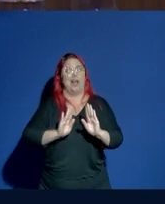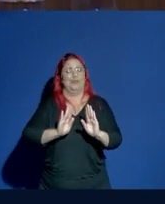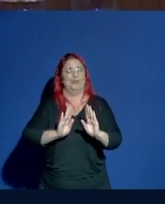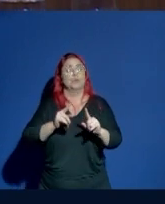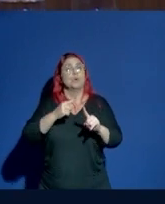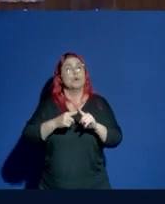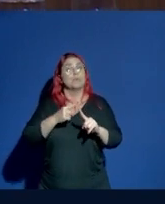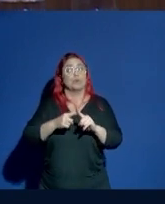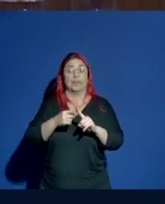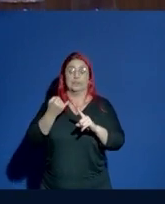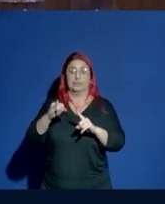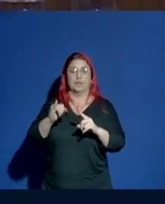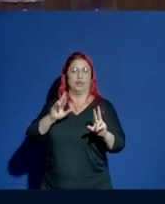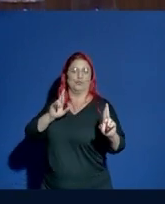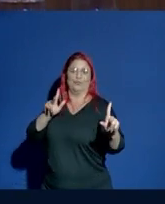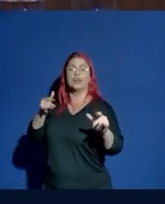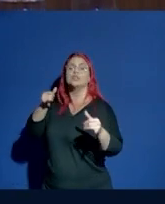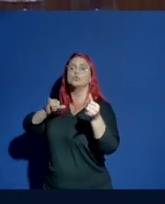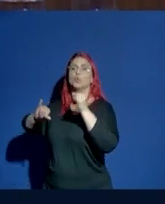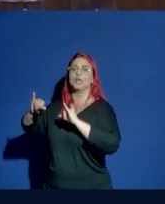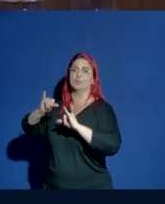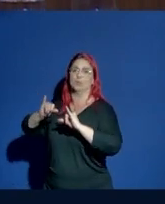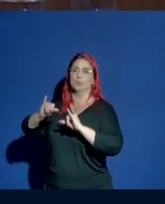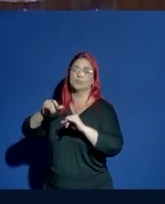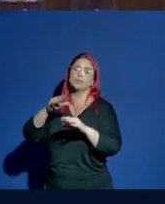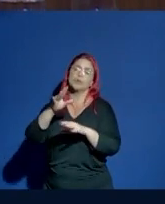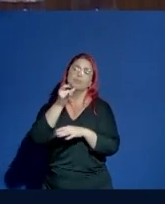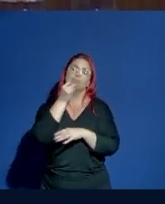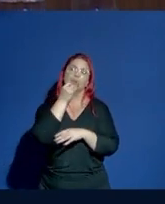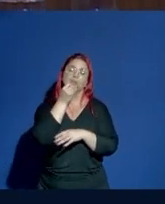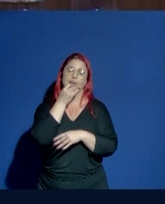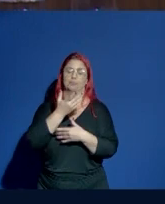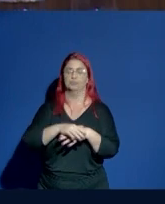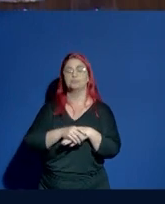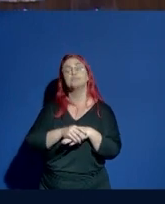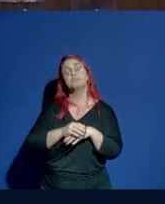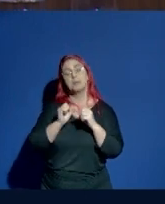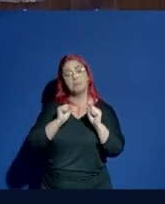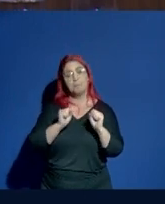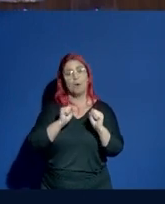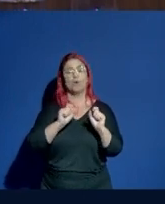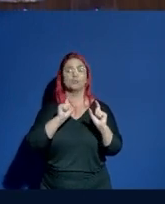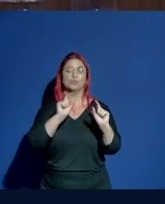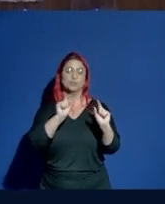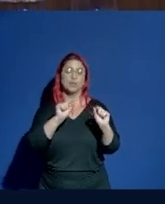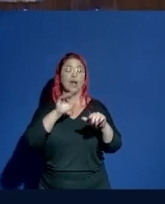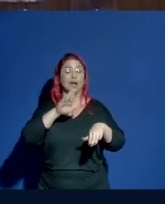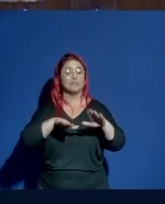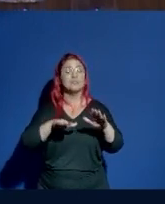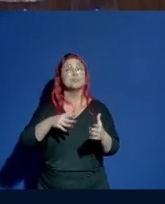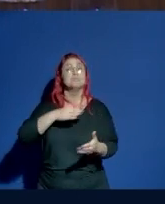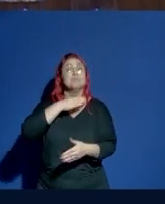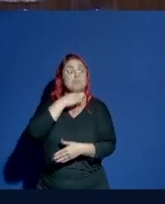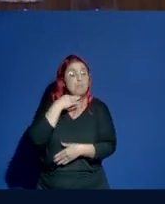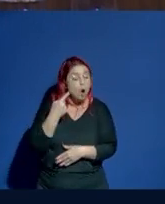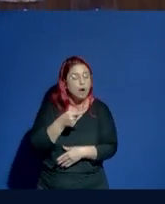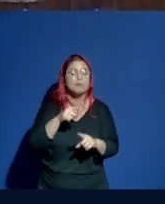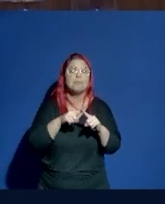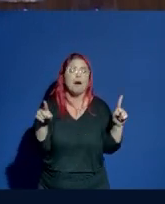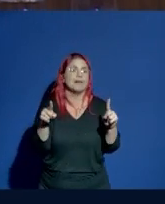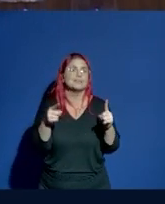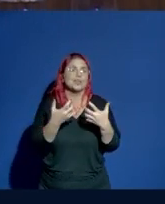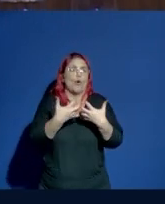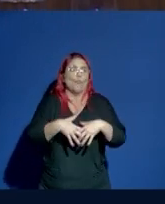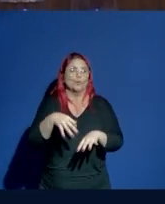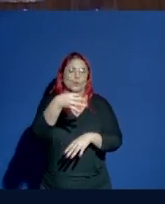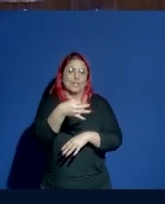defensivo químico. Por quê? Dependendo das condições, ele pode morrer e não fazer o efeito que está fazendo, ok?